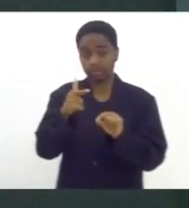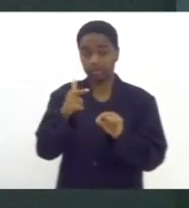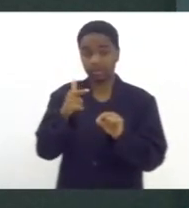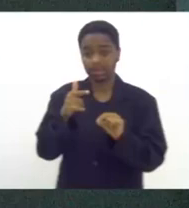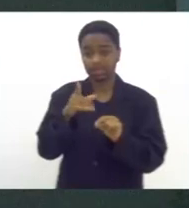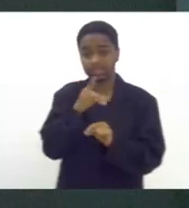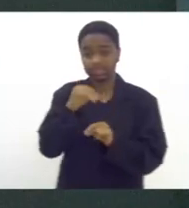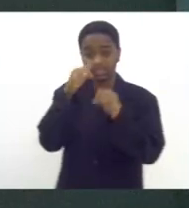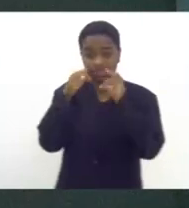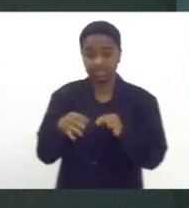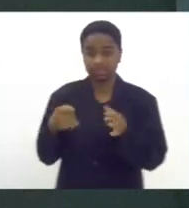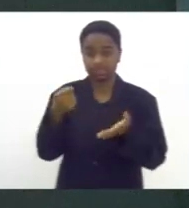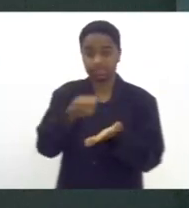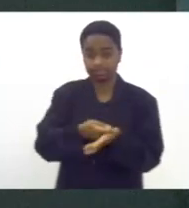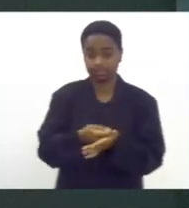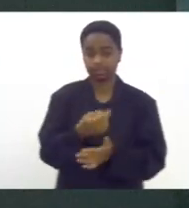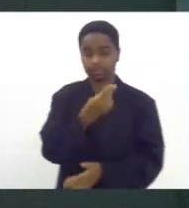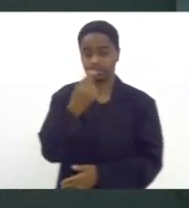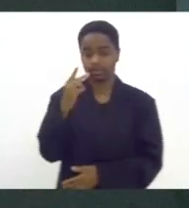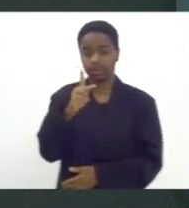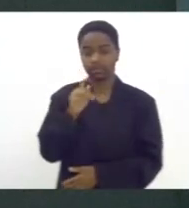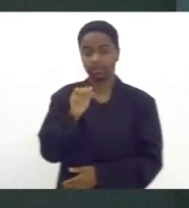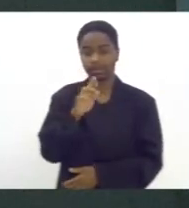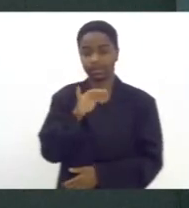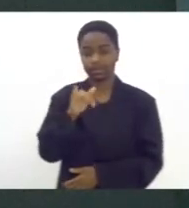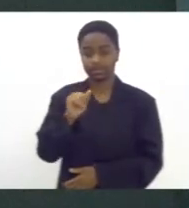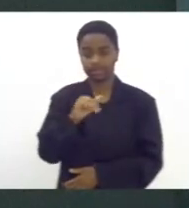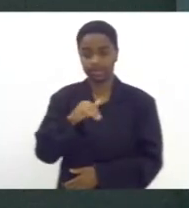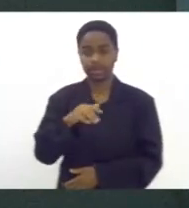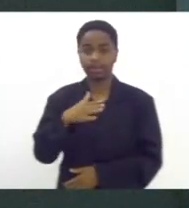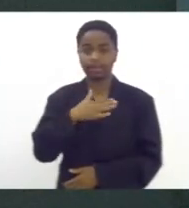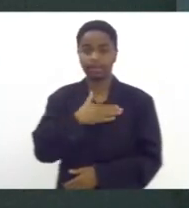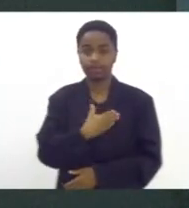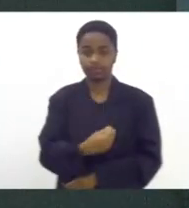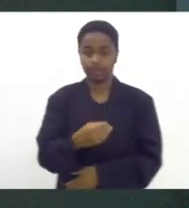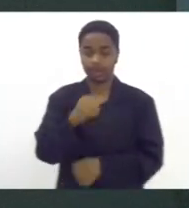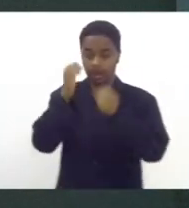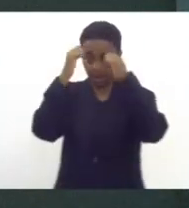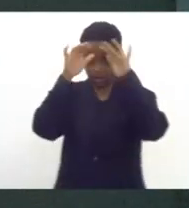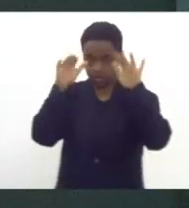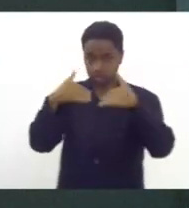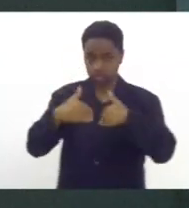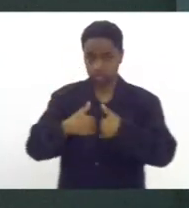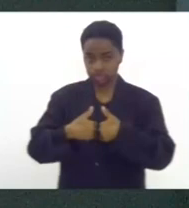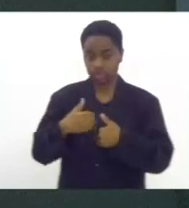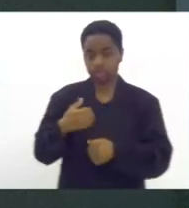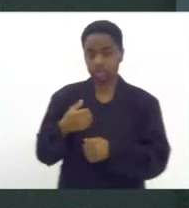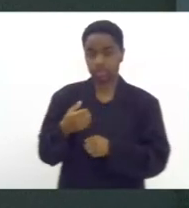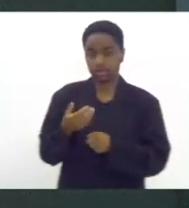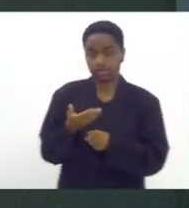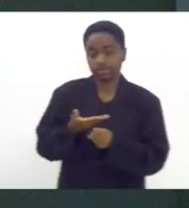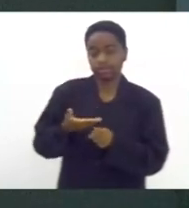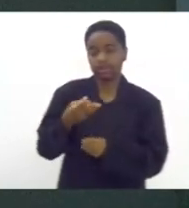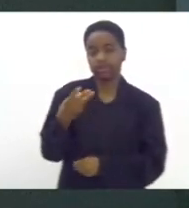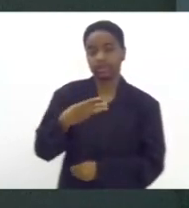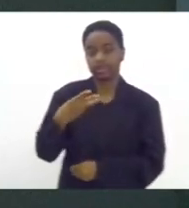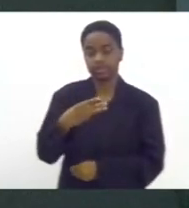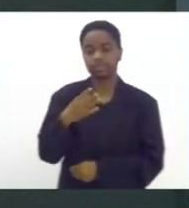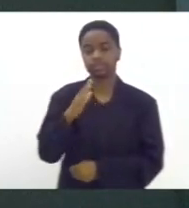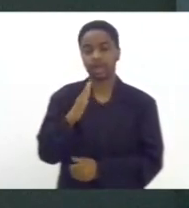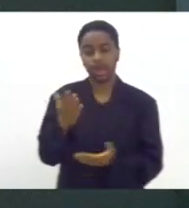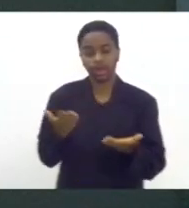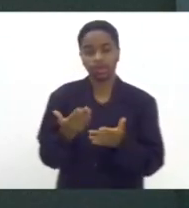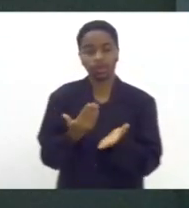meu nome é Patrícia sou mãe da Ana autista nível TR e ela em casa tá super agressiva